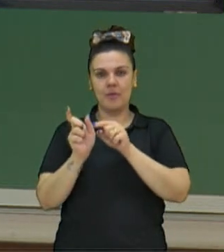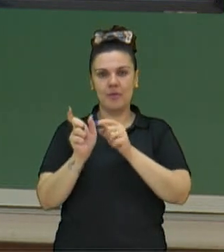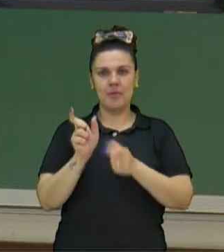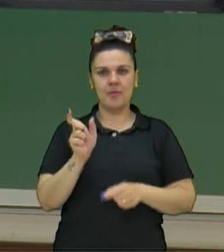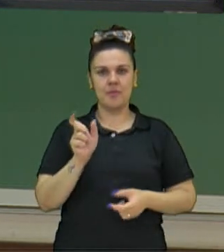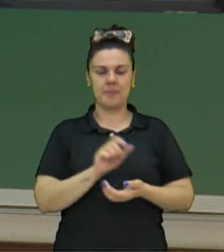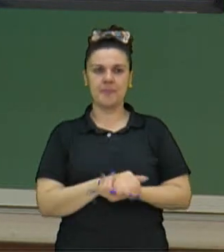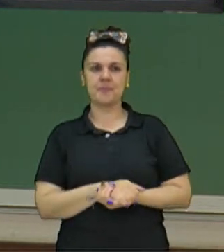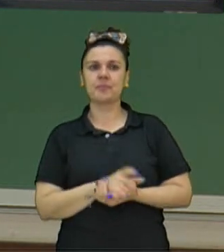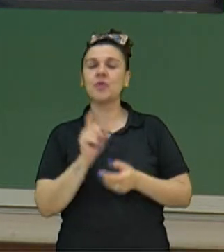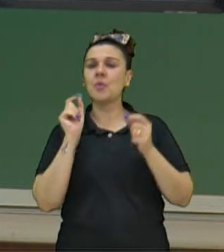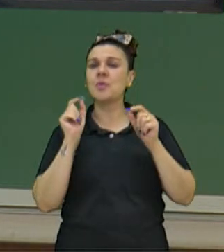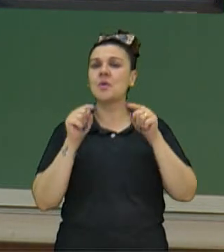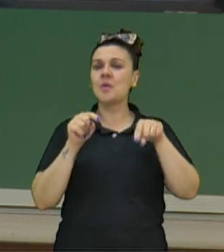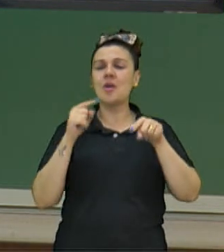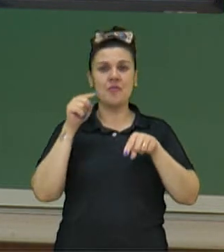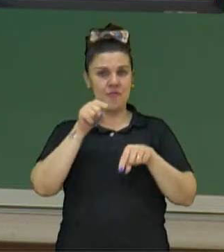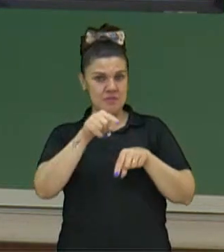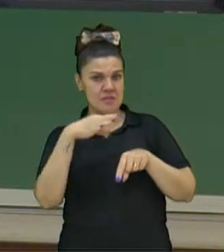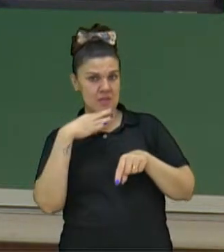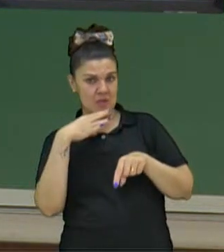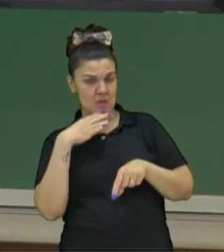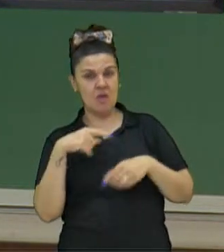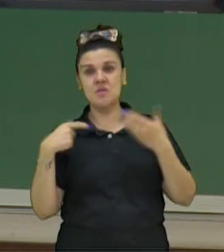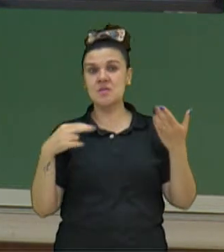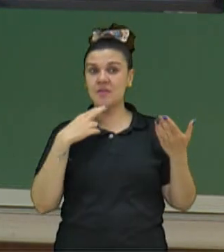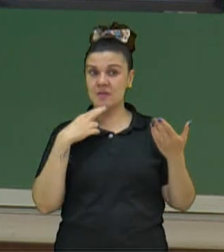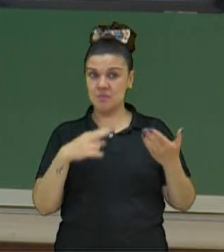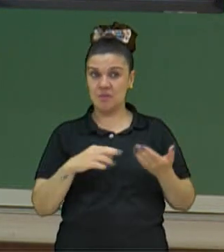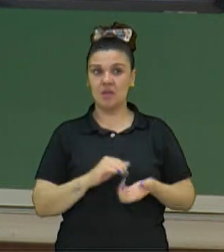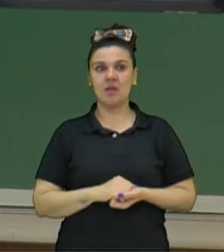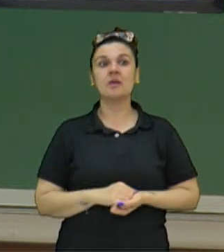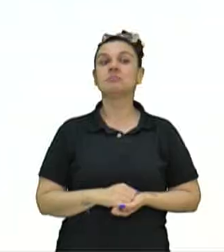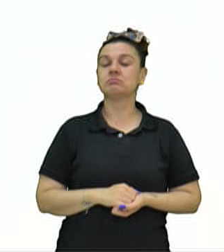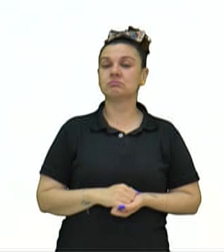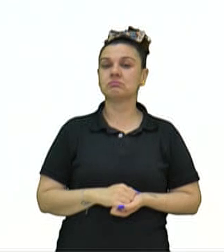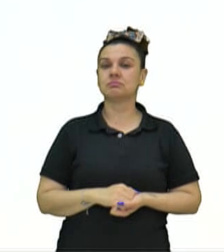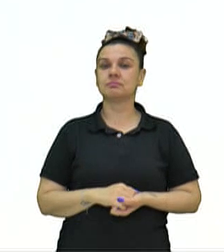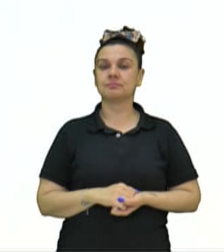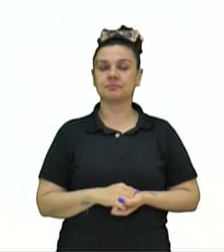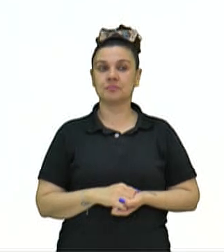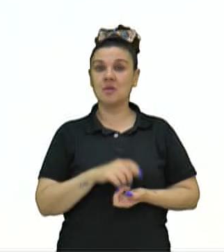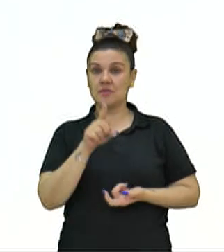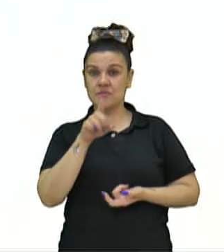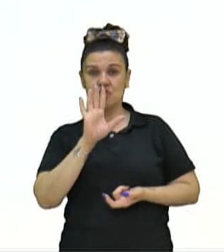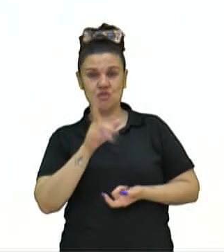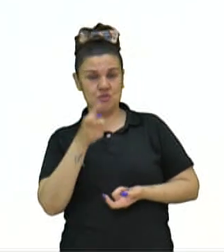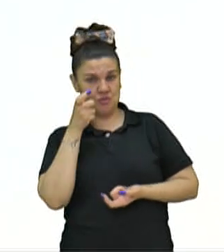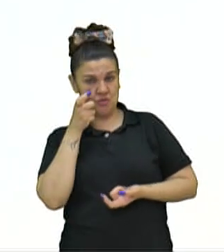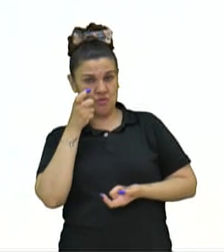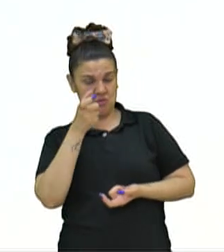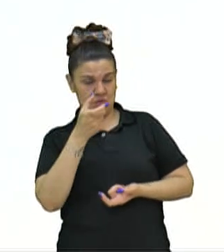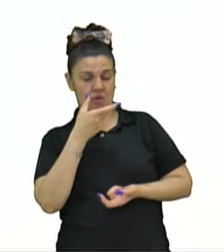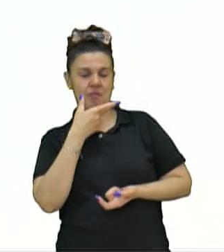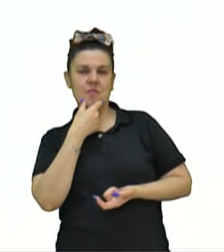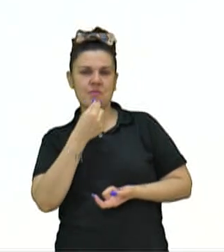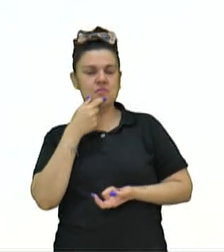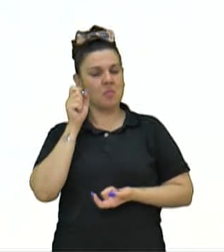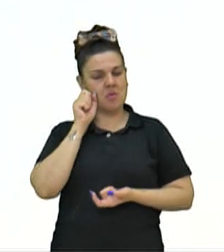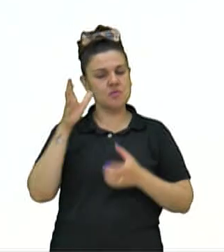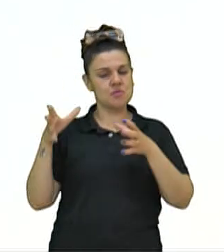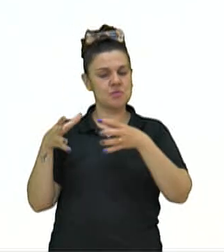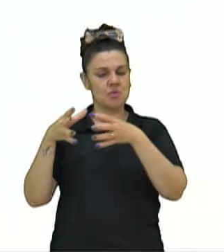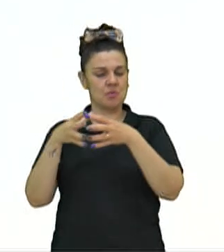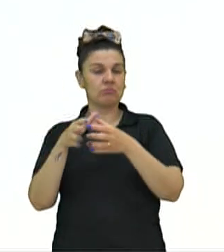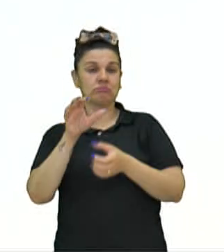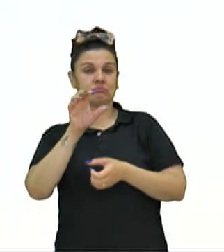you know? O que, que eu quero saber? Você conhece? O que, que eu vou responder? Yes, I do. Se você já viu esses homenzinhos azuis,